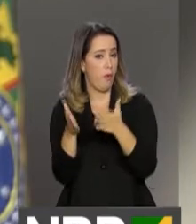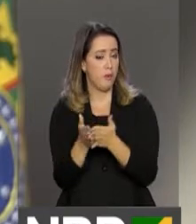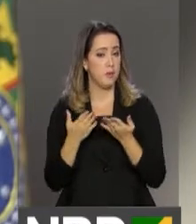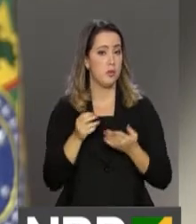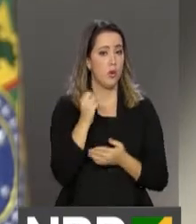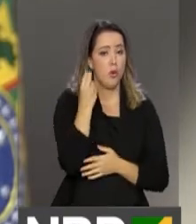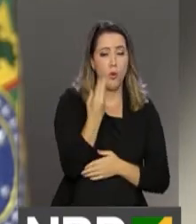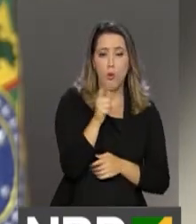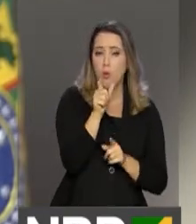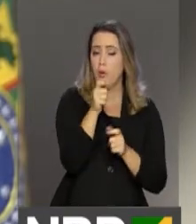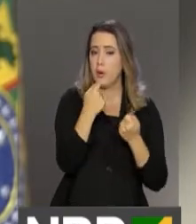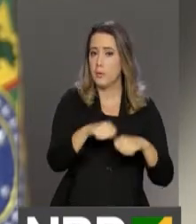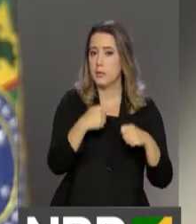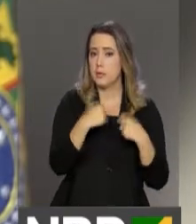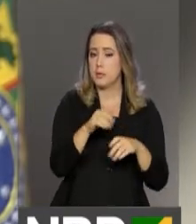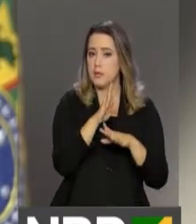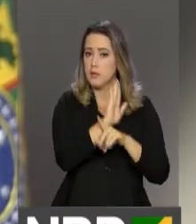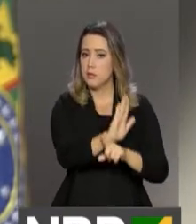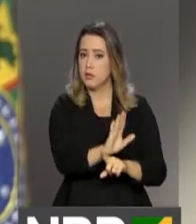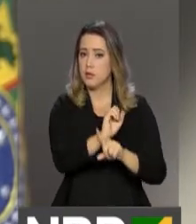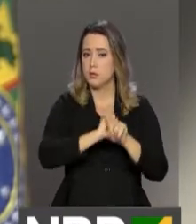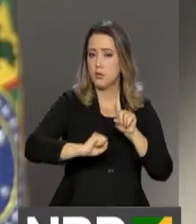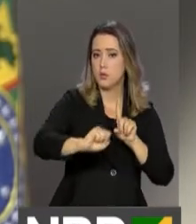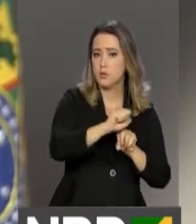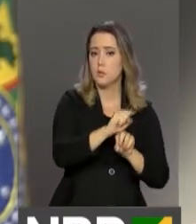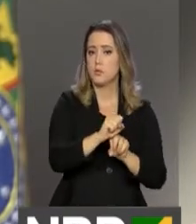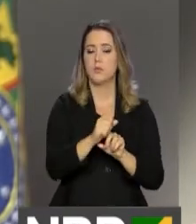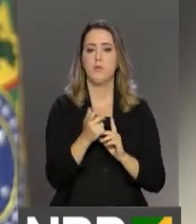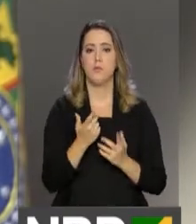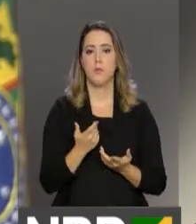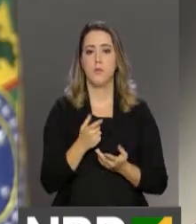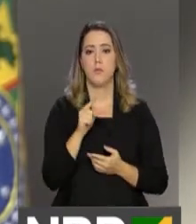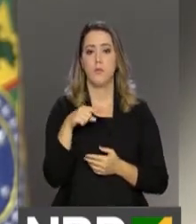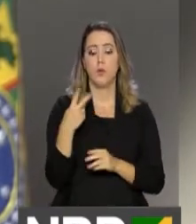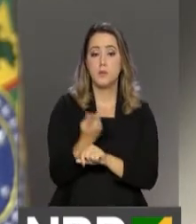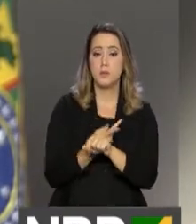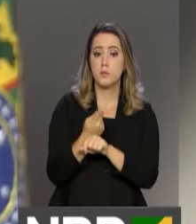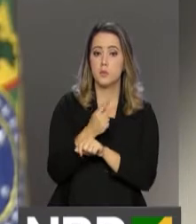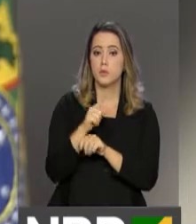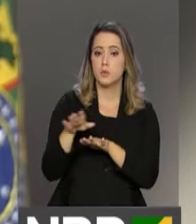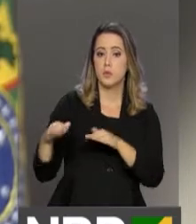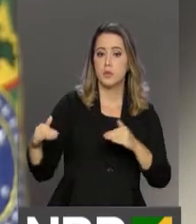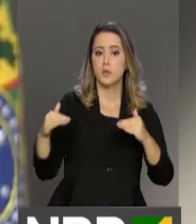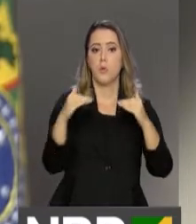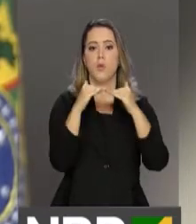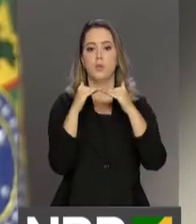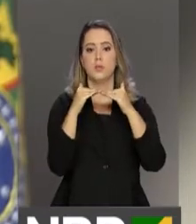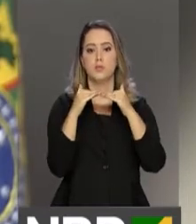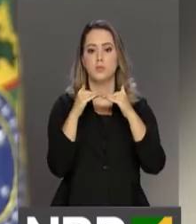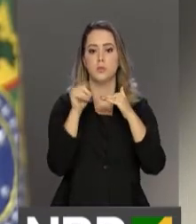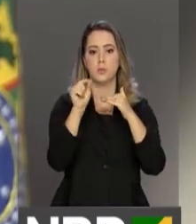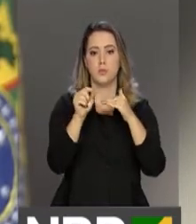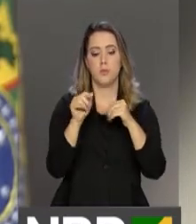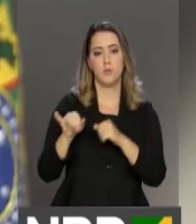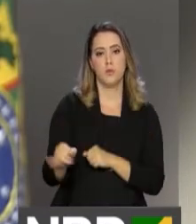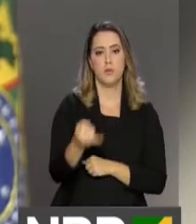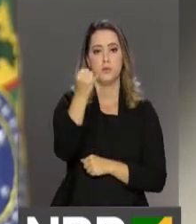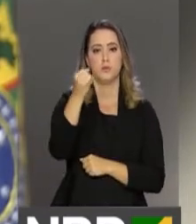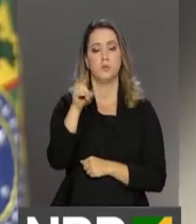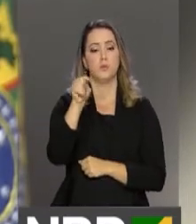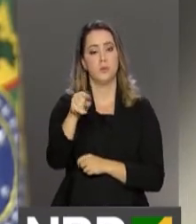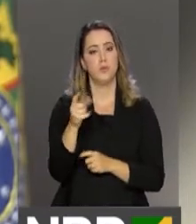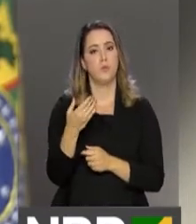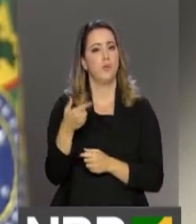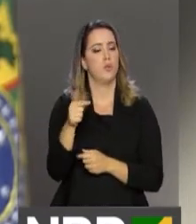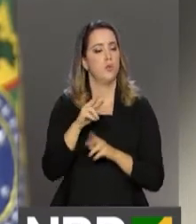para os que dependem da assistência social o que se busca é a igualdade de oportunidades